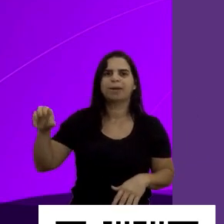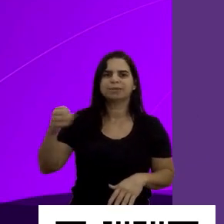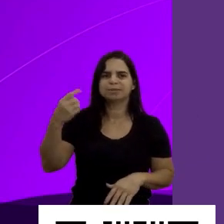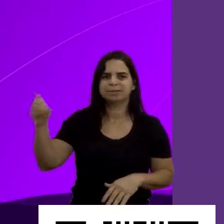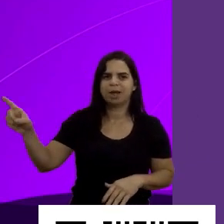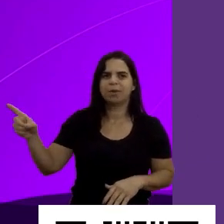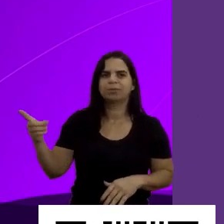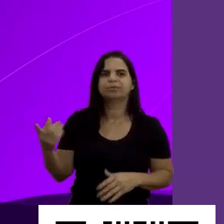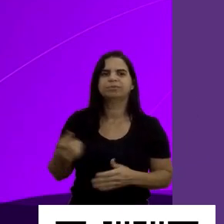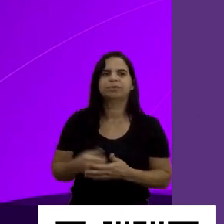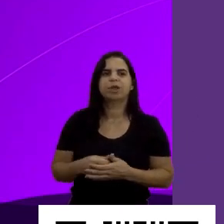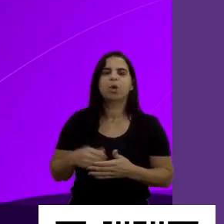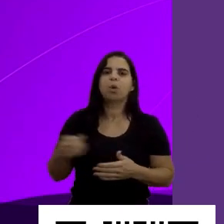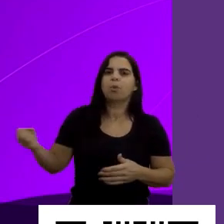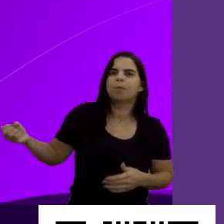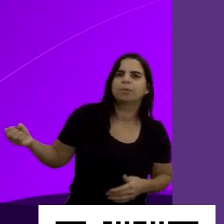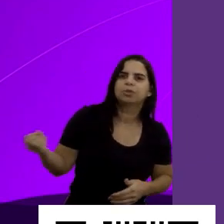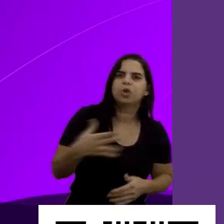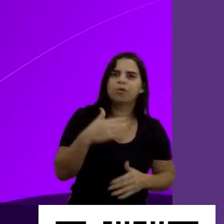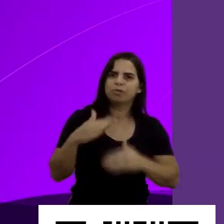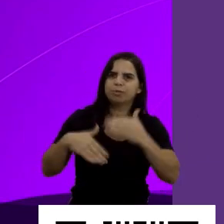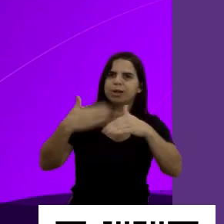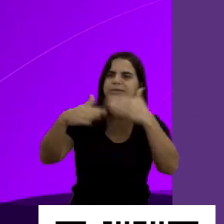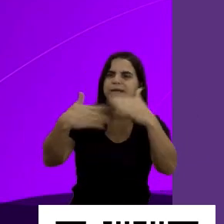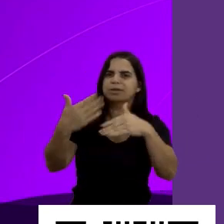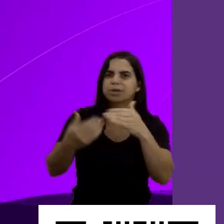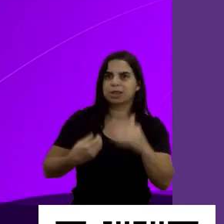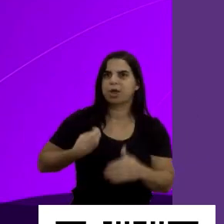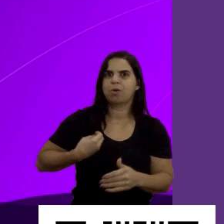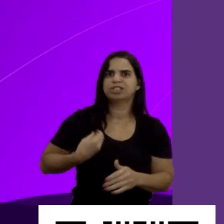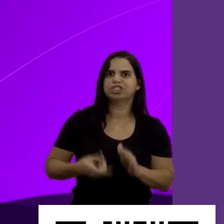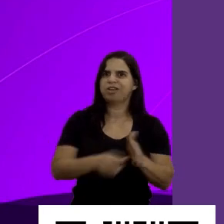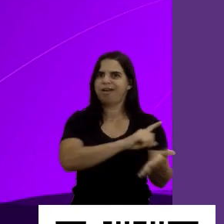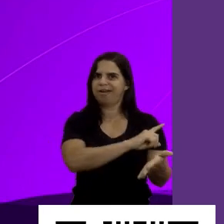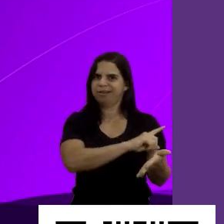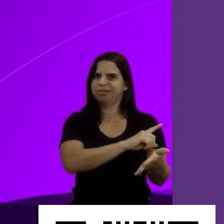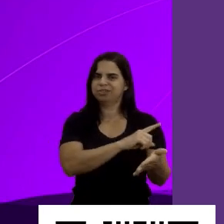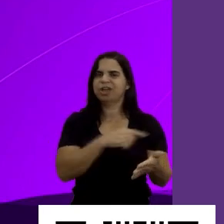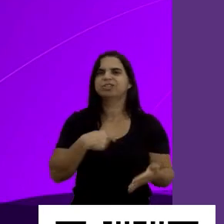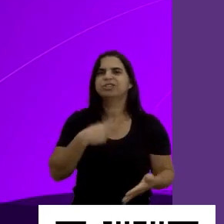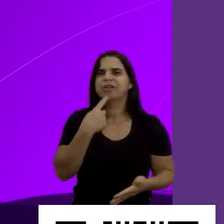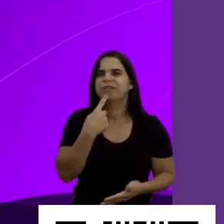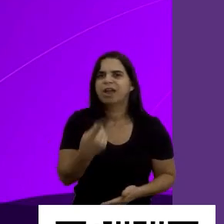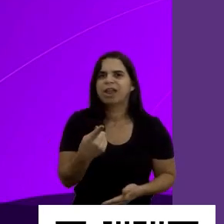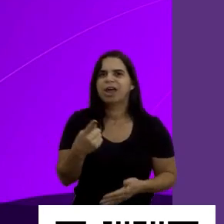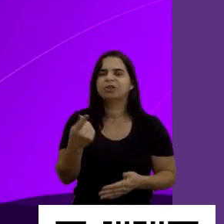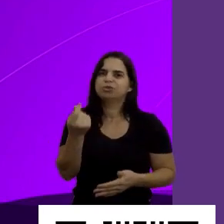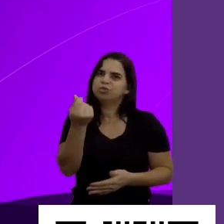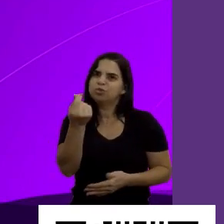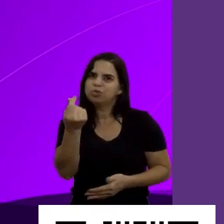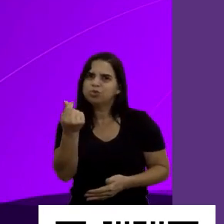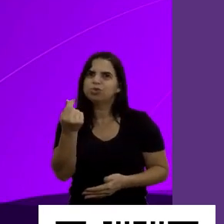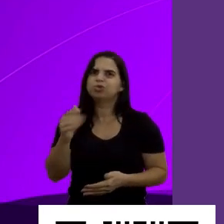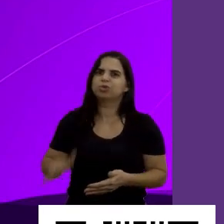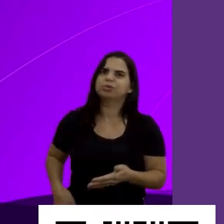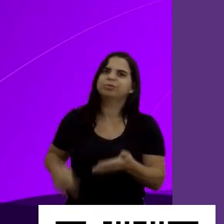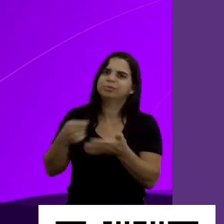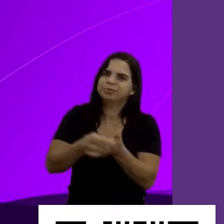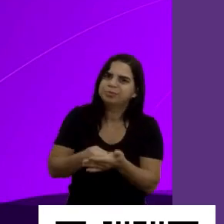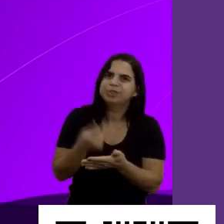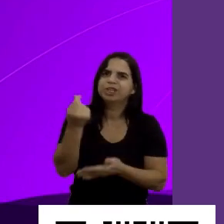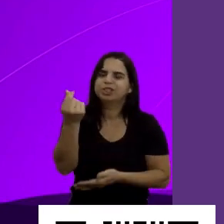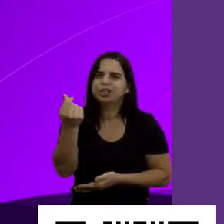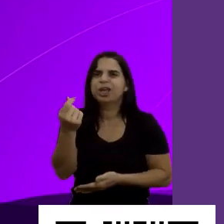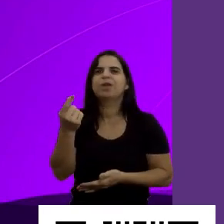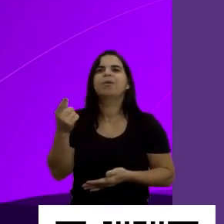uma nova um novo processo que não existia dentro da empresa a gente tá falando de custo dinheiro consequentemente uma empresa